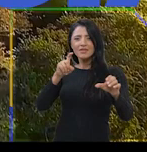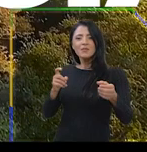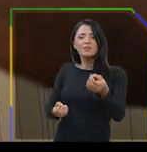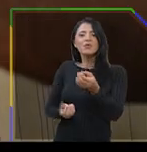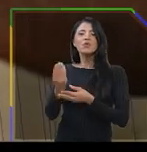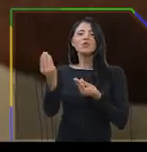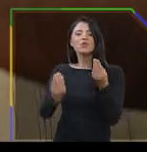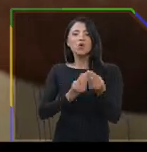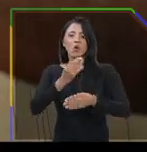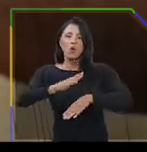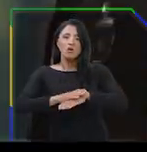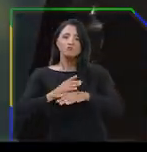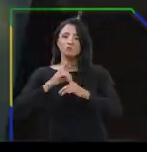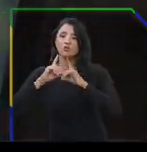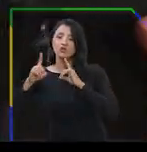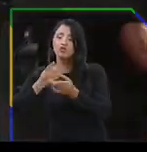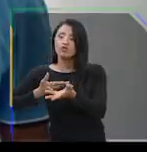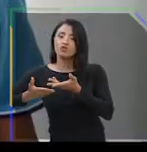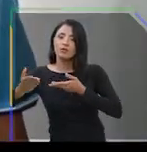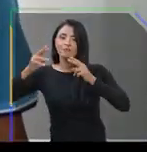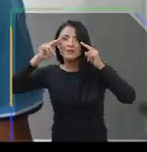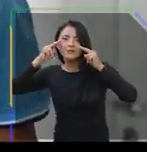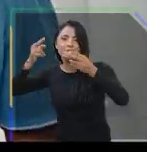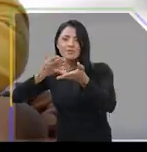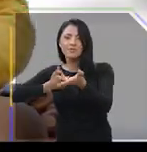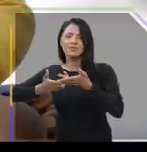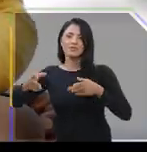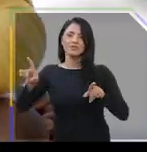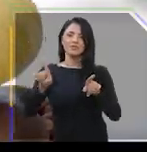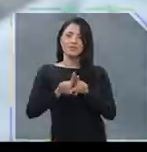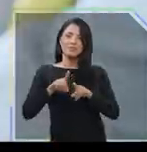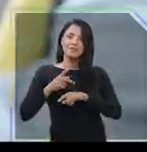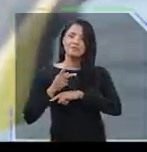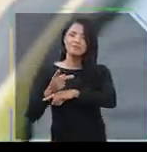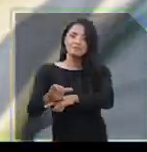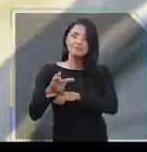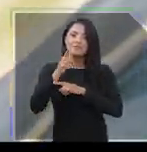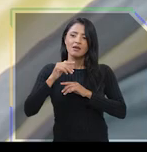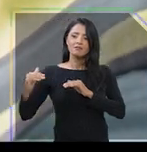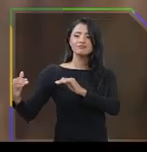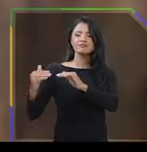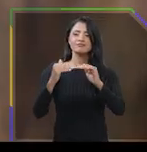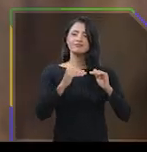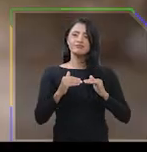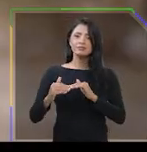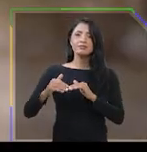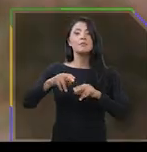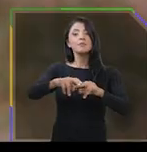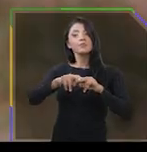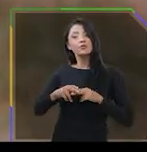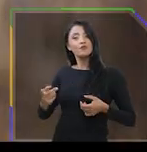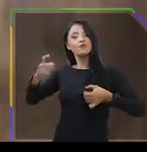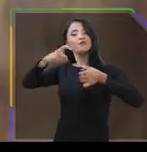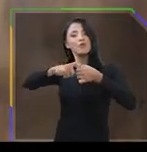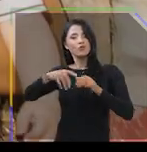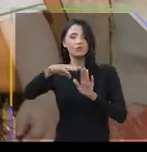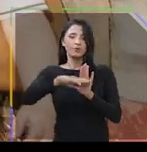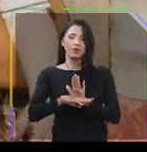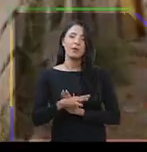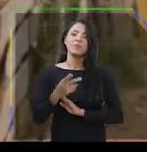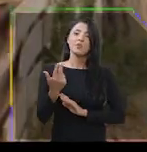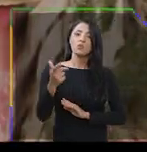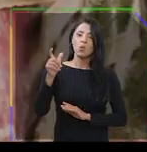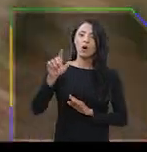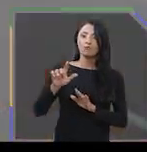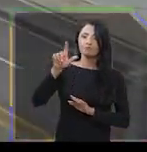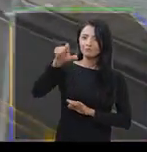é construída por meio do diálogo, respeito mútuo e da busca pelo consenso. É por isso que estão de volta programas como